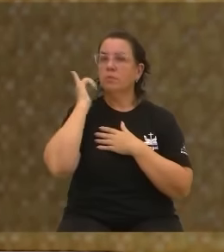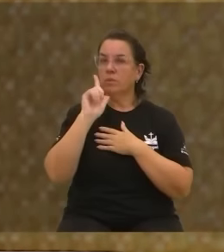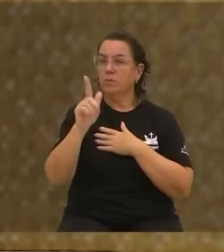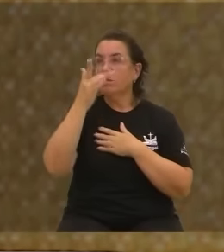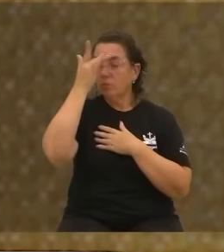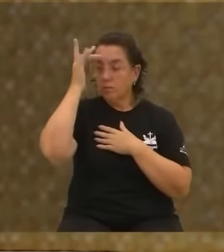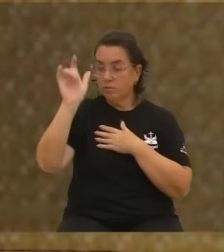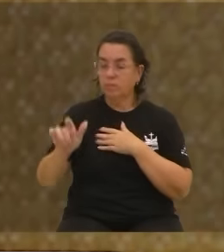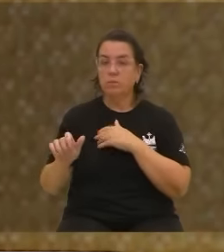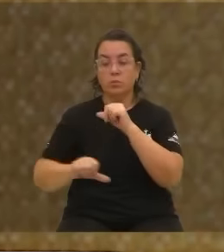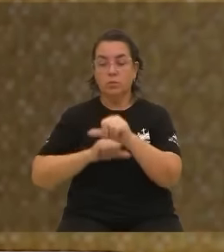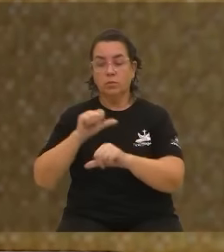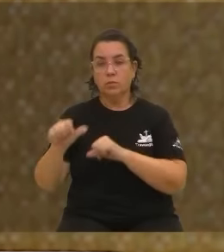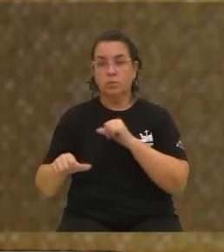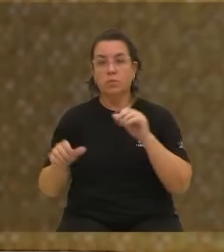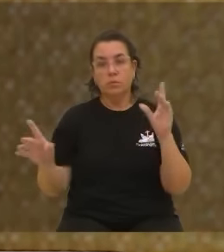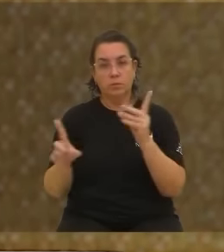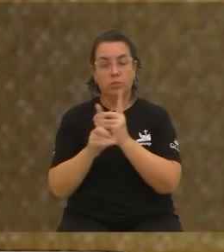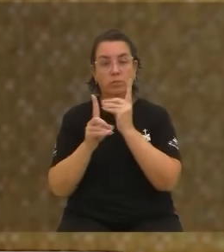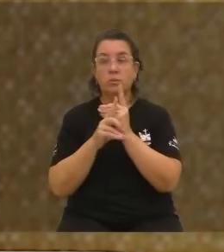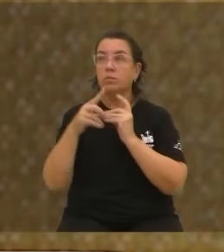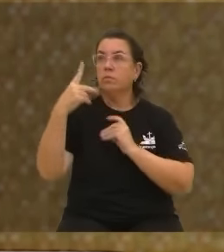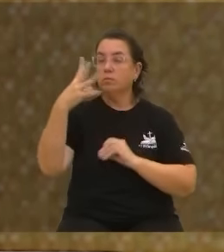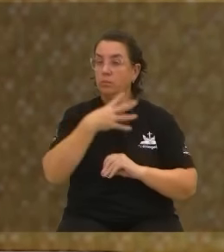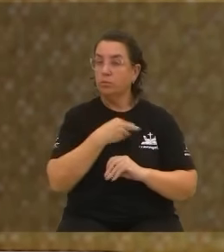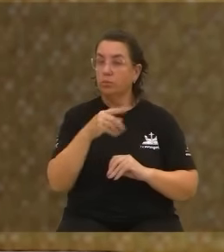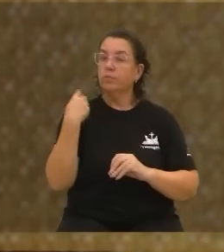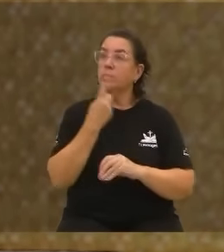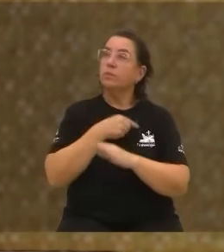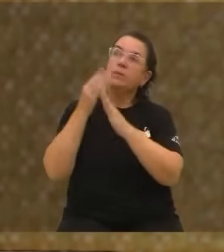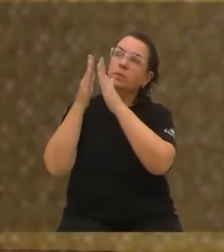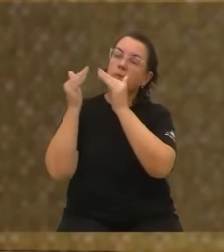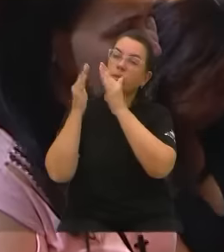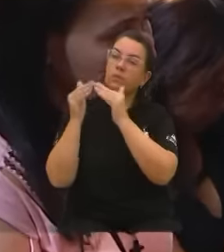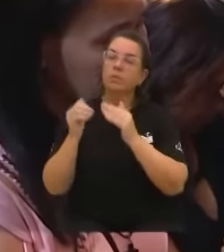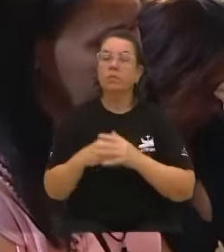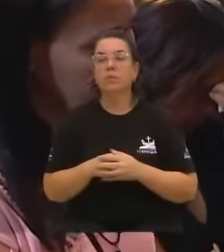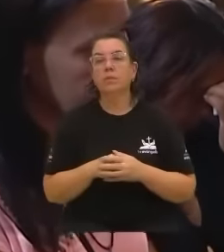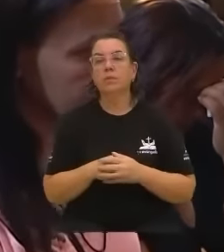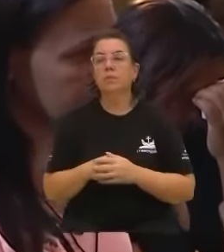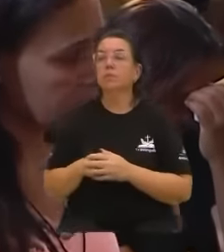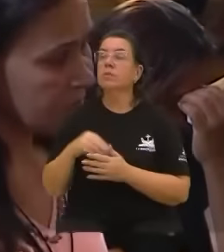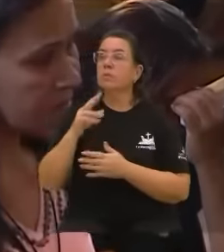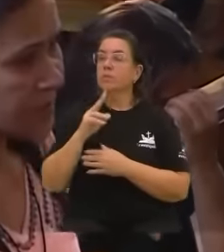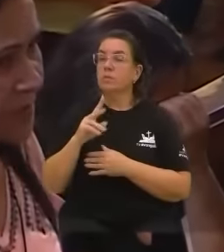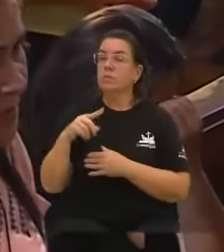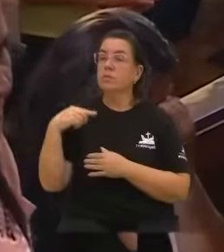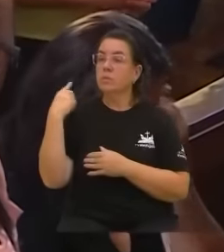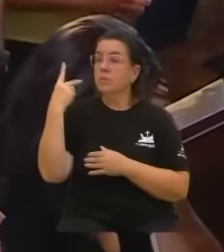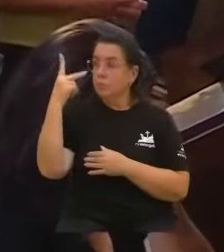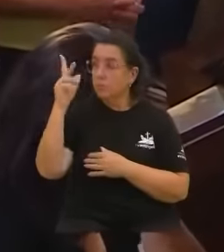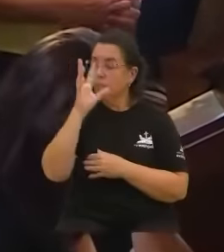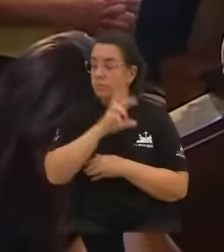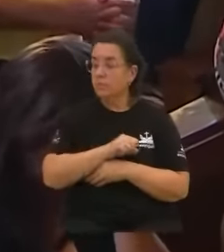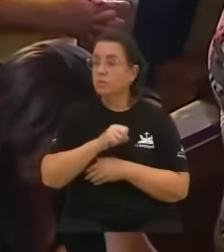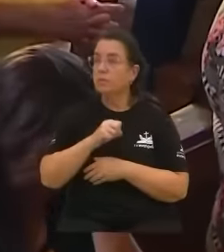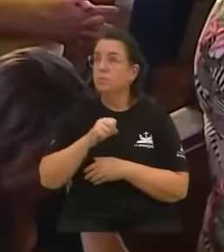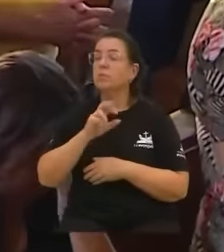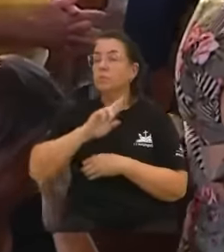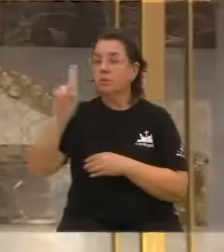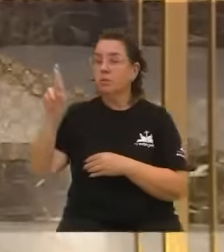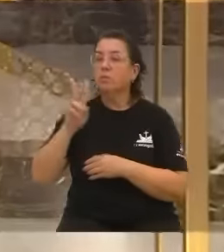pessoas renovadas pelo encontro com o vosso Filho, nós vos pedimos. Fortalecei-nos, Senhor, em vosso